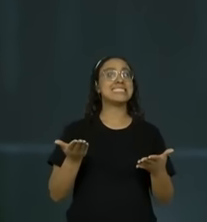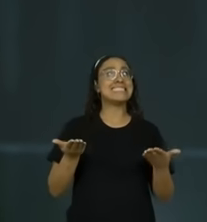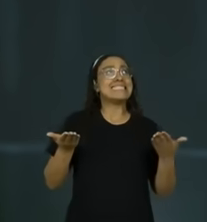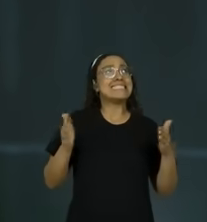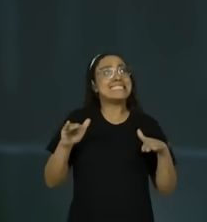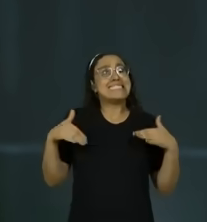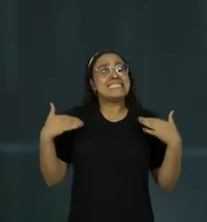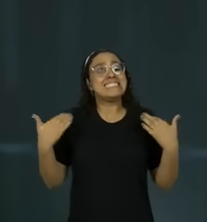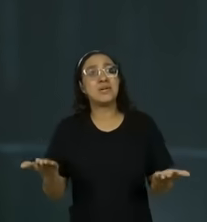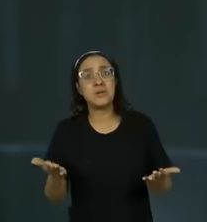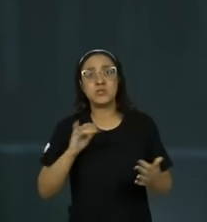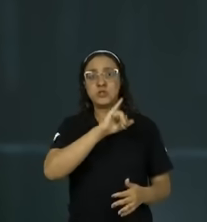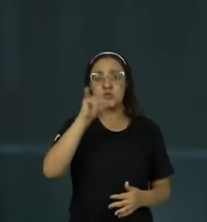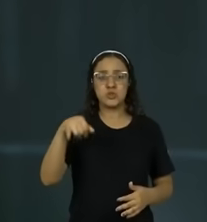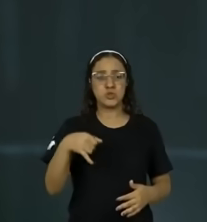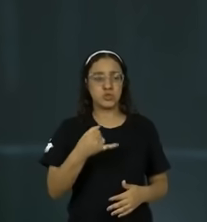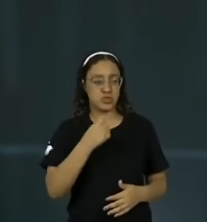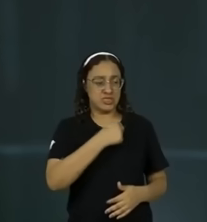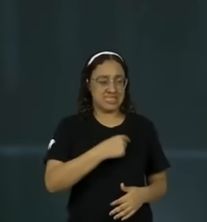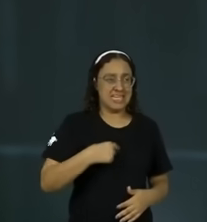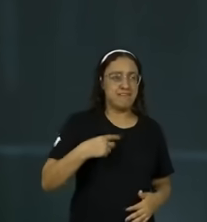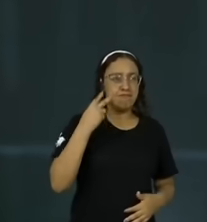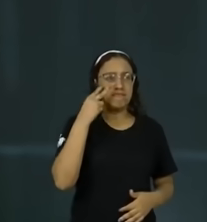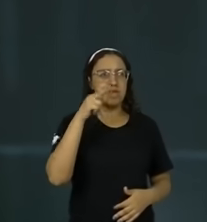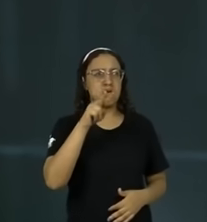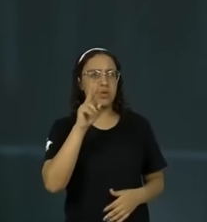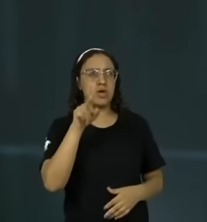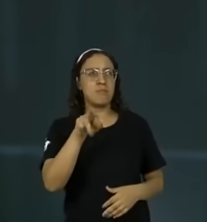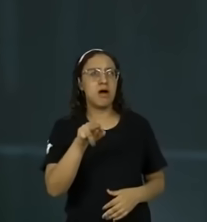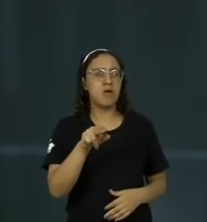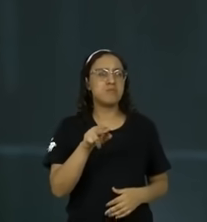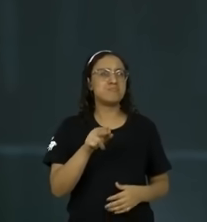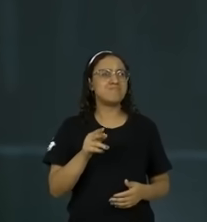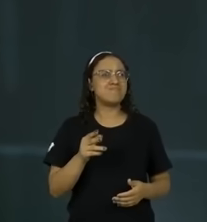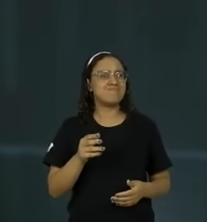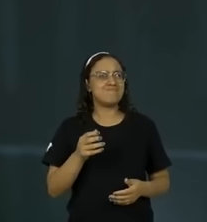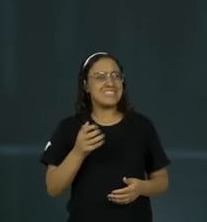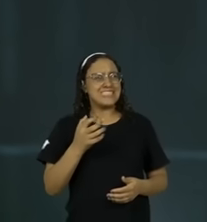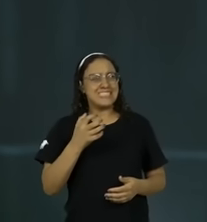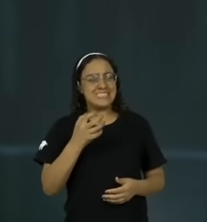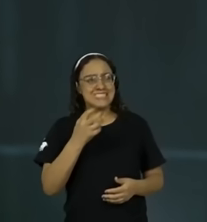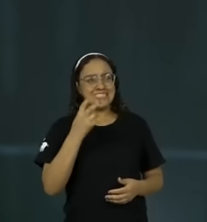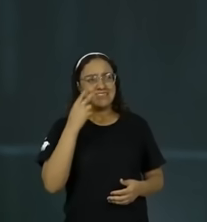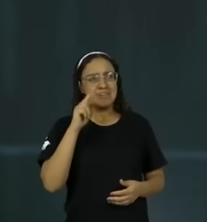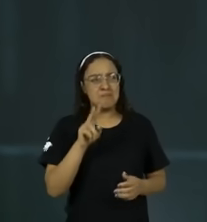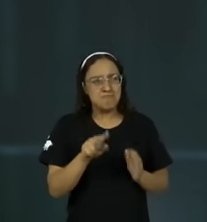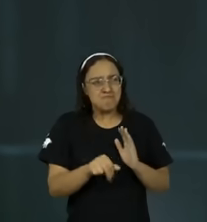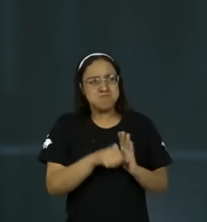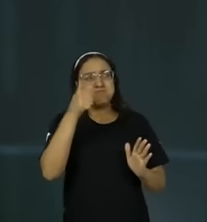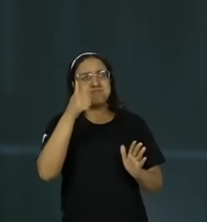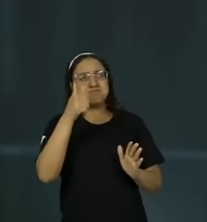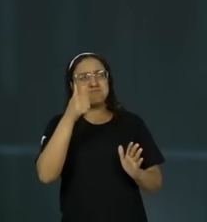seus irmãos primeiro do que os irmãos o reconhecem. E ele está em lágrimas. E ele está chorando porque há uma reconciliação